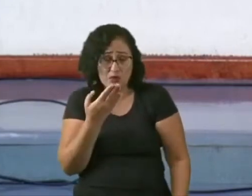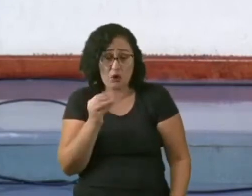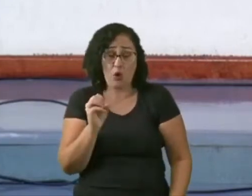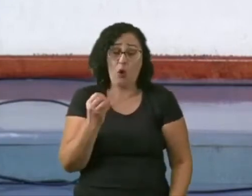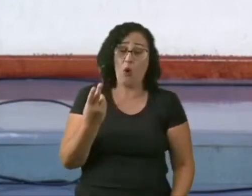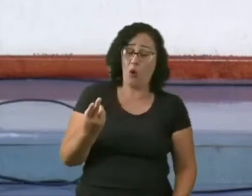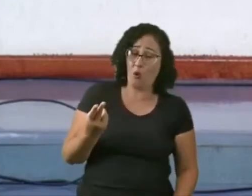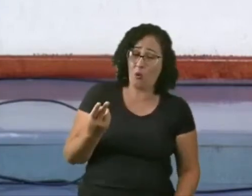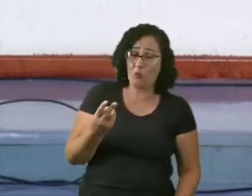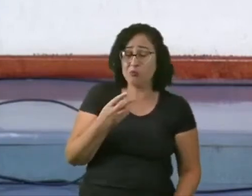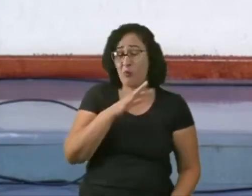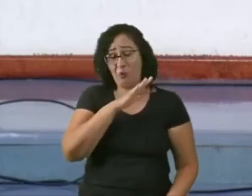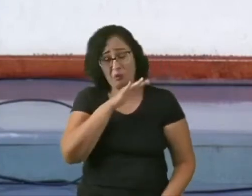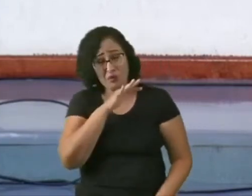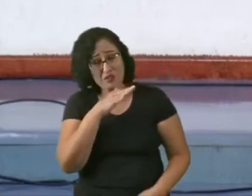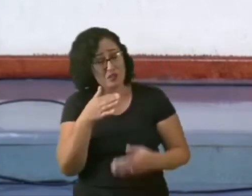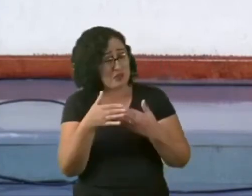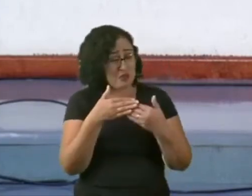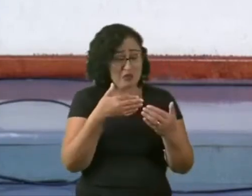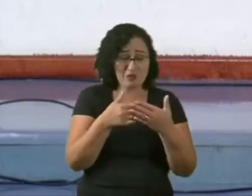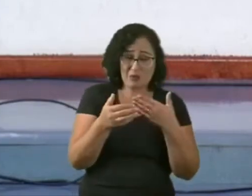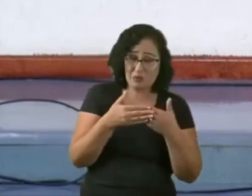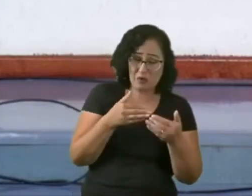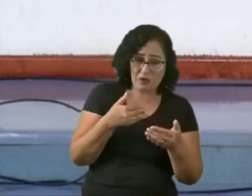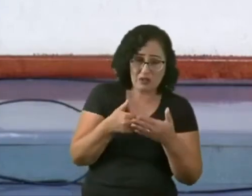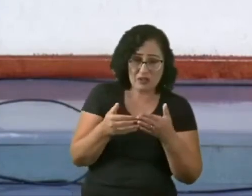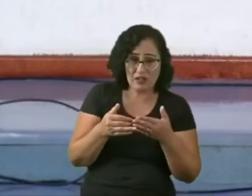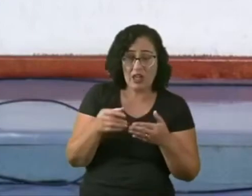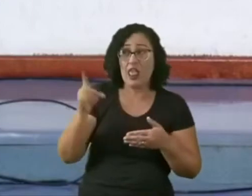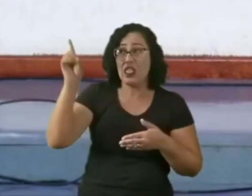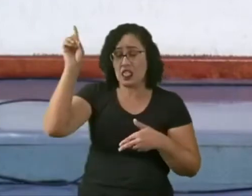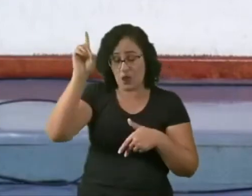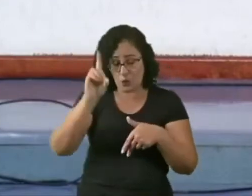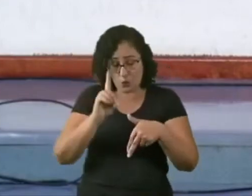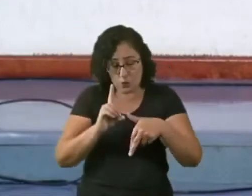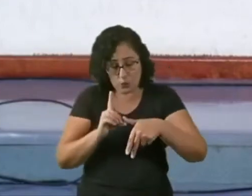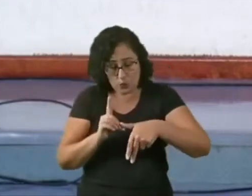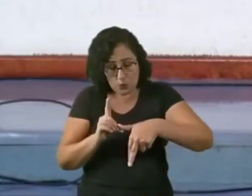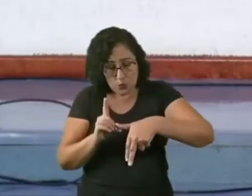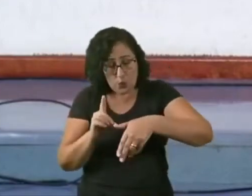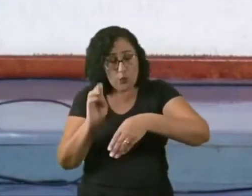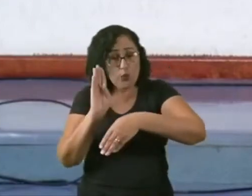No versículo 25 e 26, Jesus ele fala para aqueles discípulos: